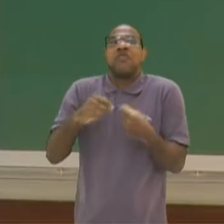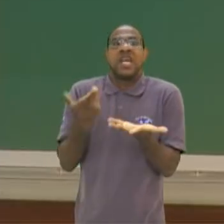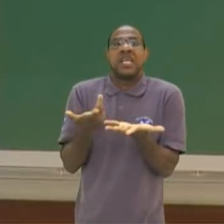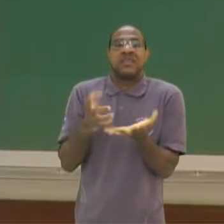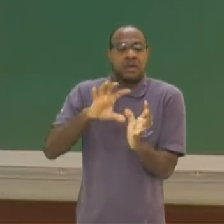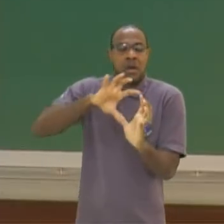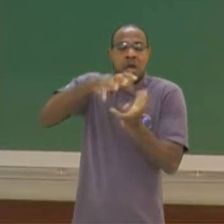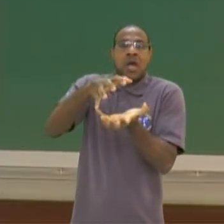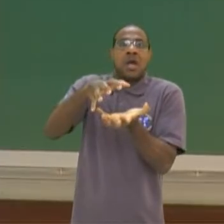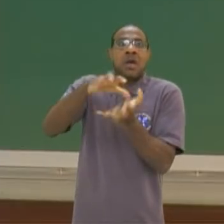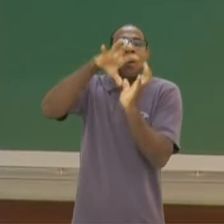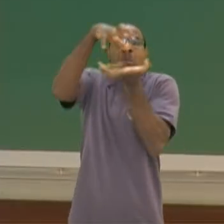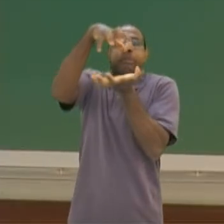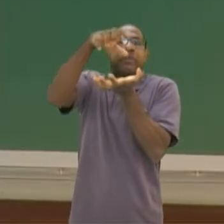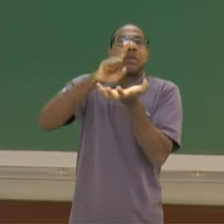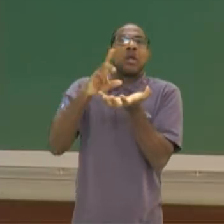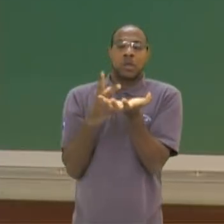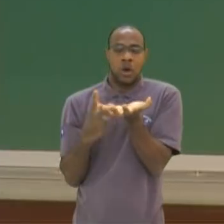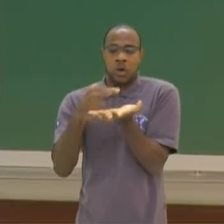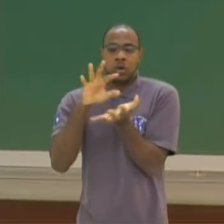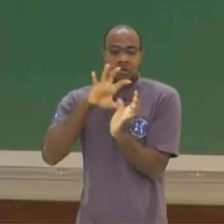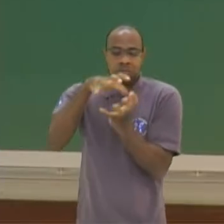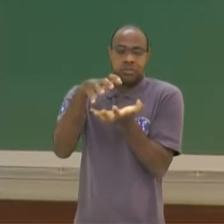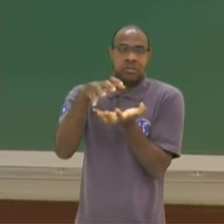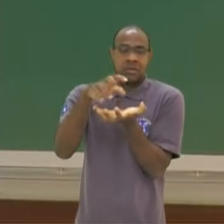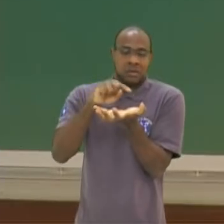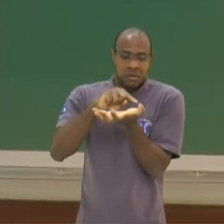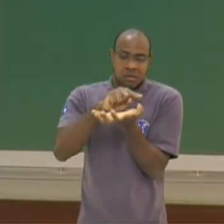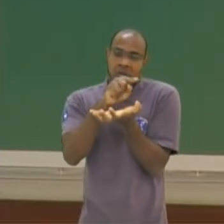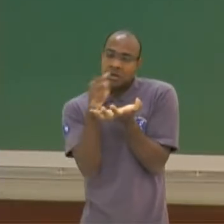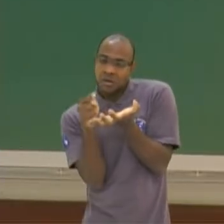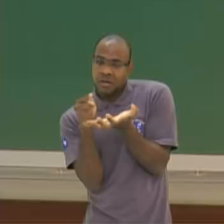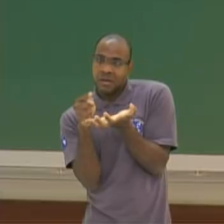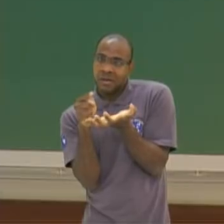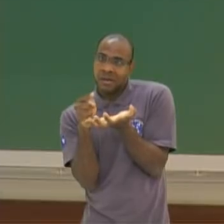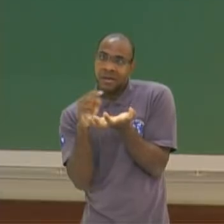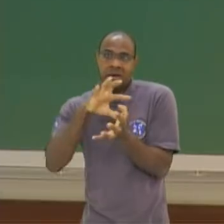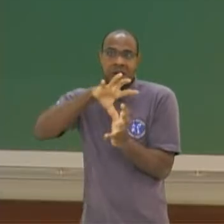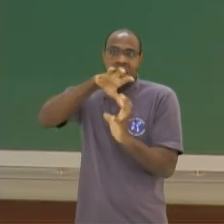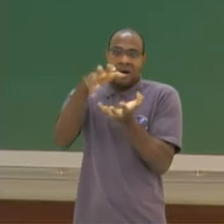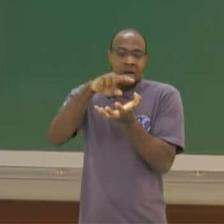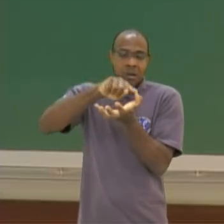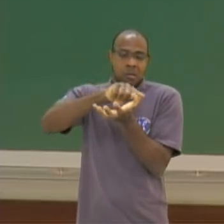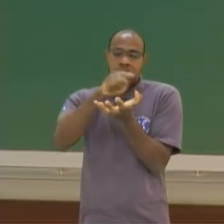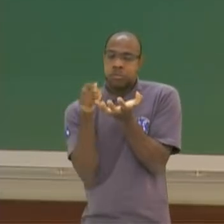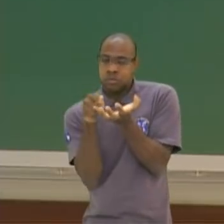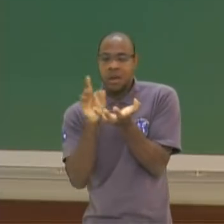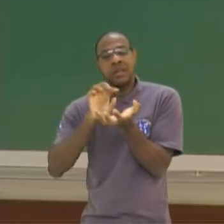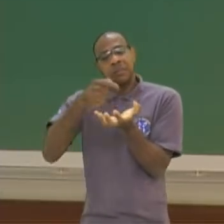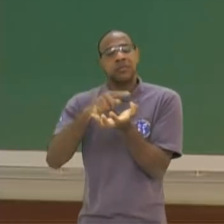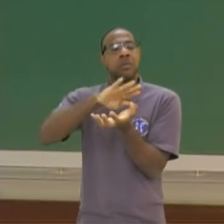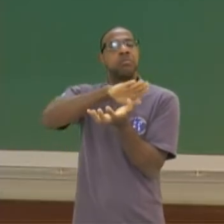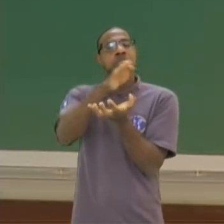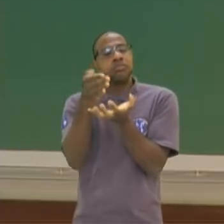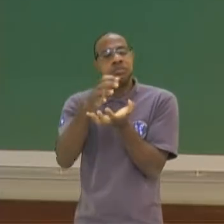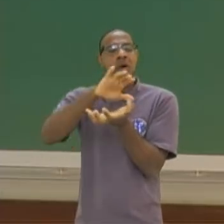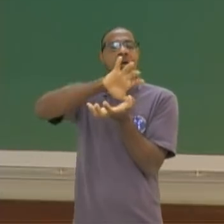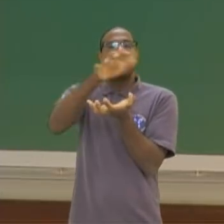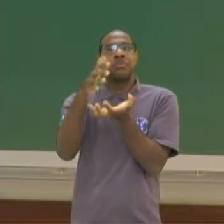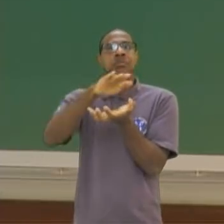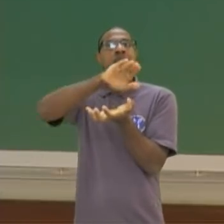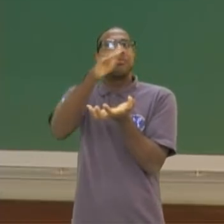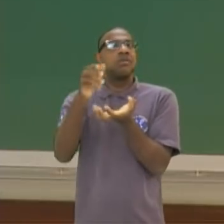circunferência completa. É só um recorte. Você quer fazer ele inteiro? Não tem problema. Lembrando que as camadas dão a